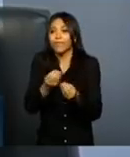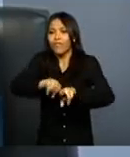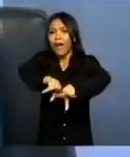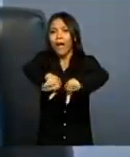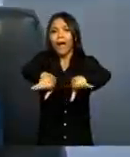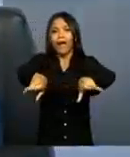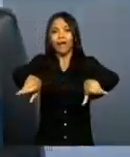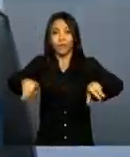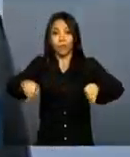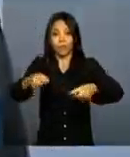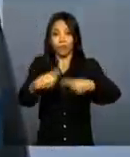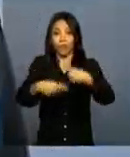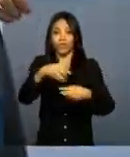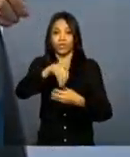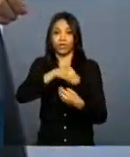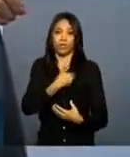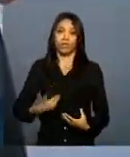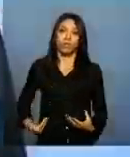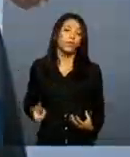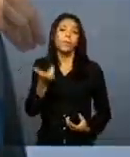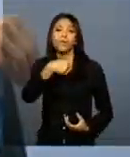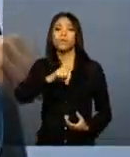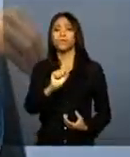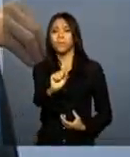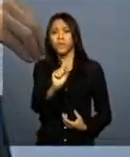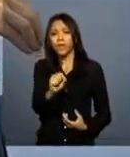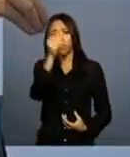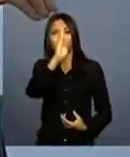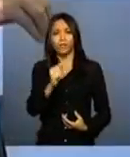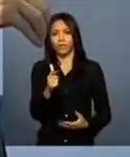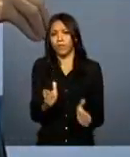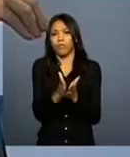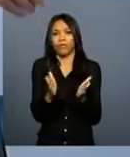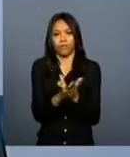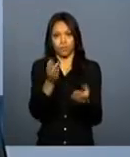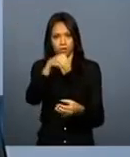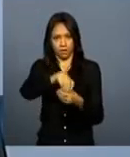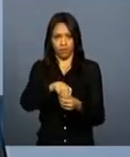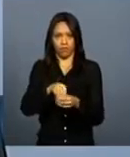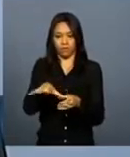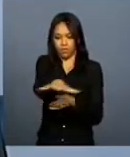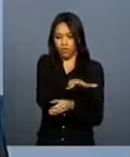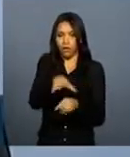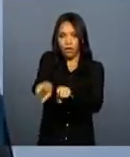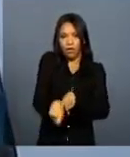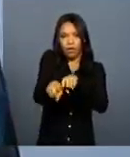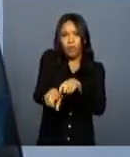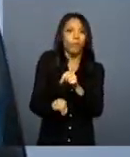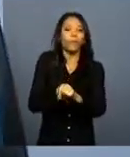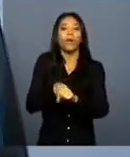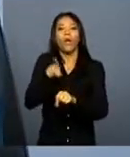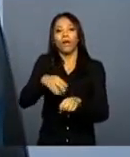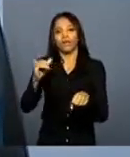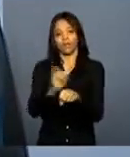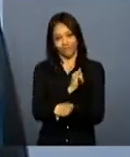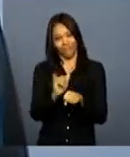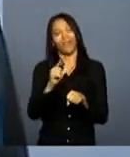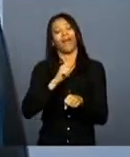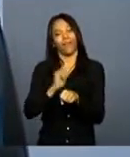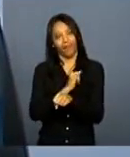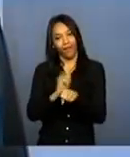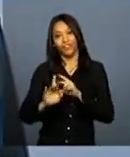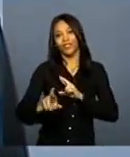conjunto de políticas. O que é o Brasil Sem Miséria da inclusão produtiva rural? É dizer, a estratégia para esses tem